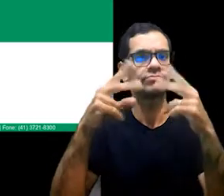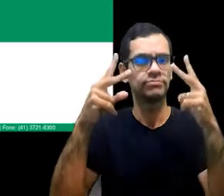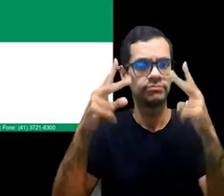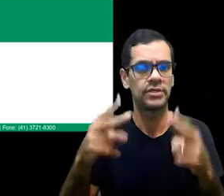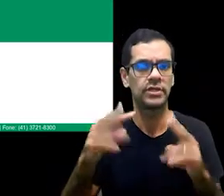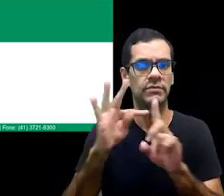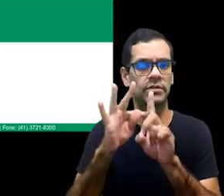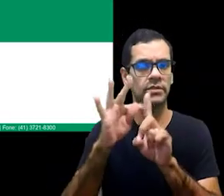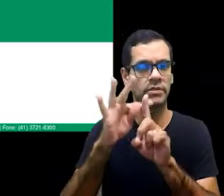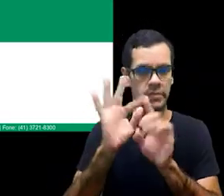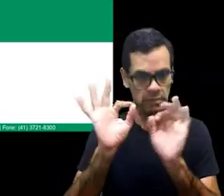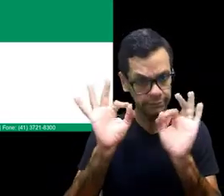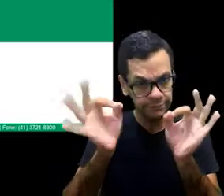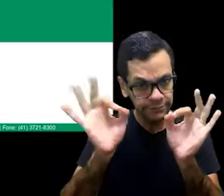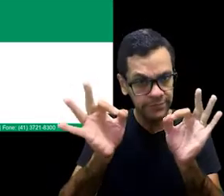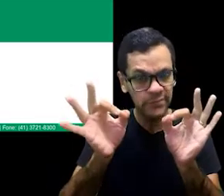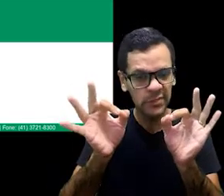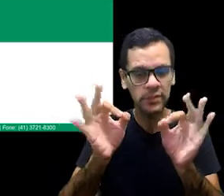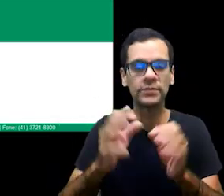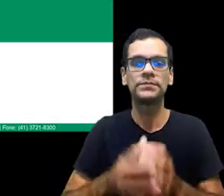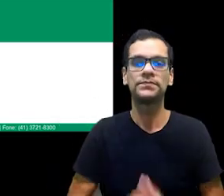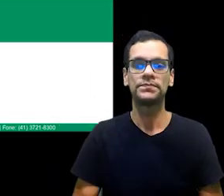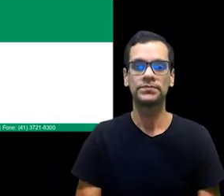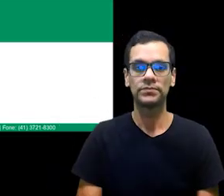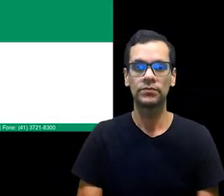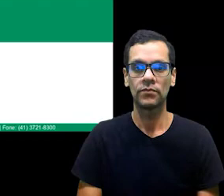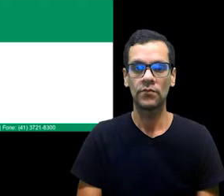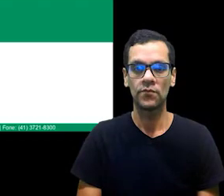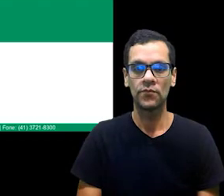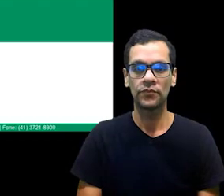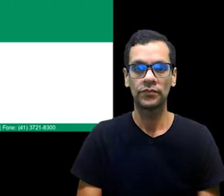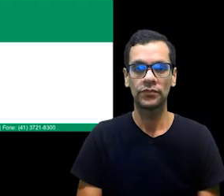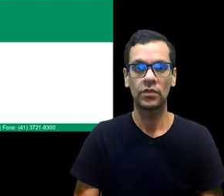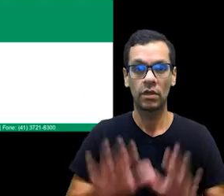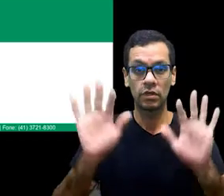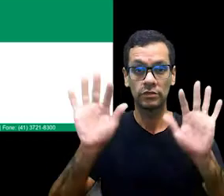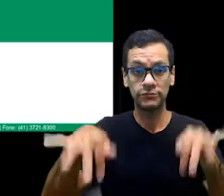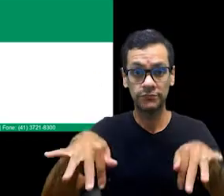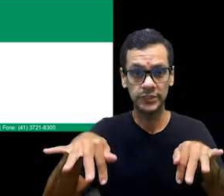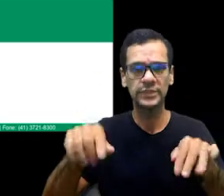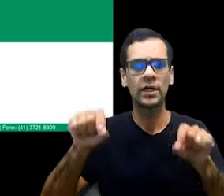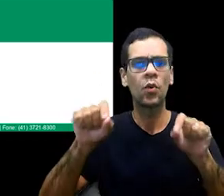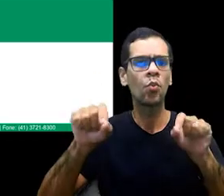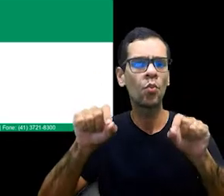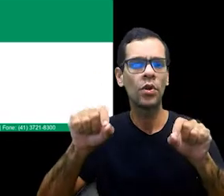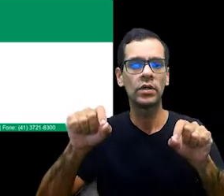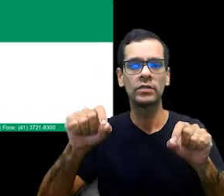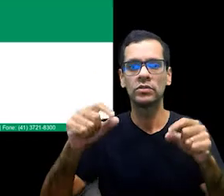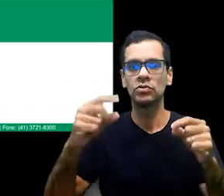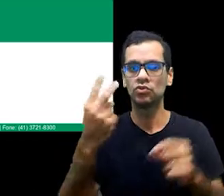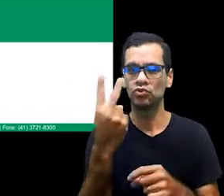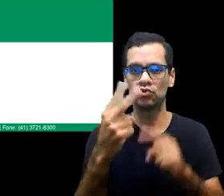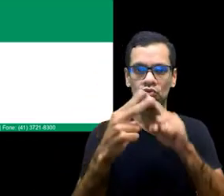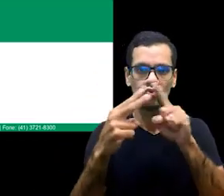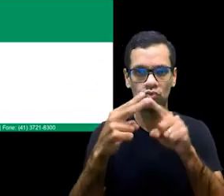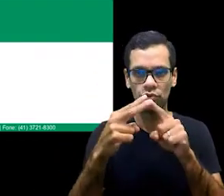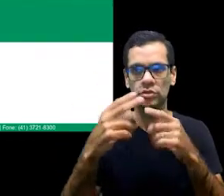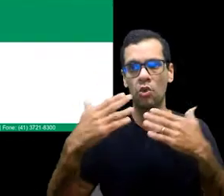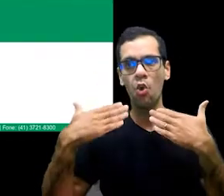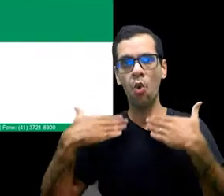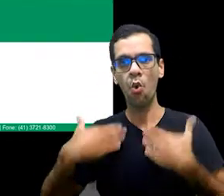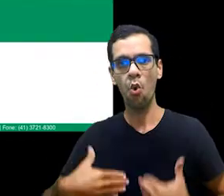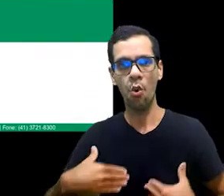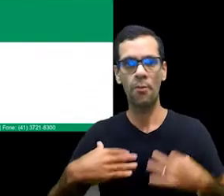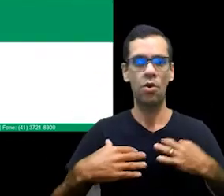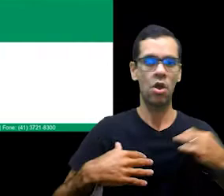frio, e essas roupas vão atingir a temperatura do corpo. Esse estado final, quando os dois objetos atingem a